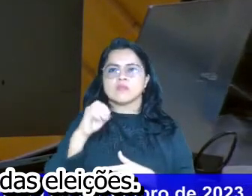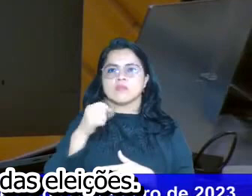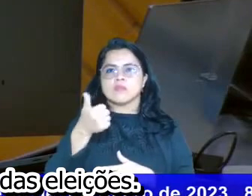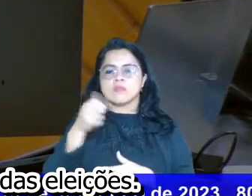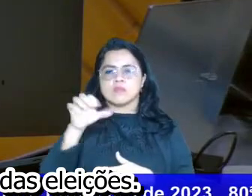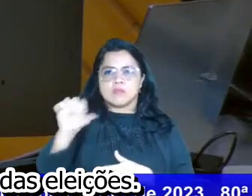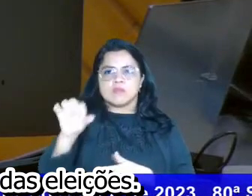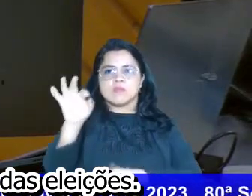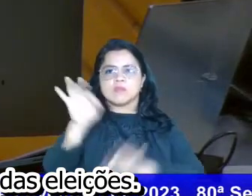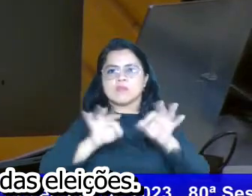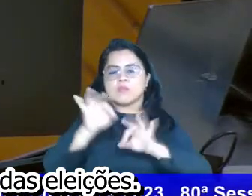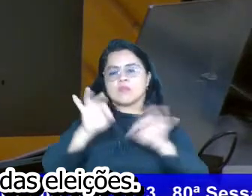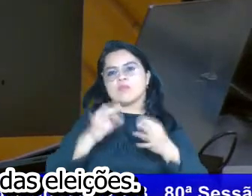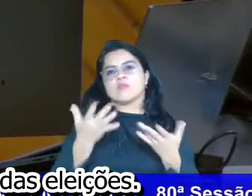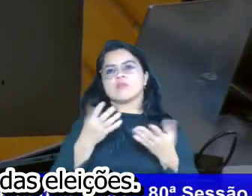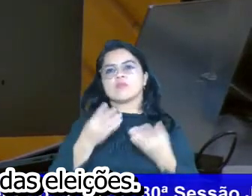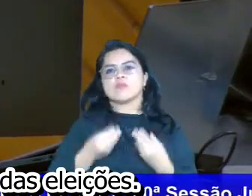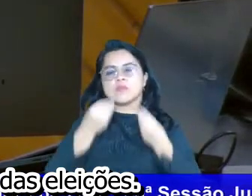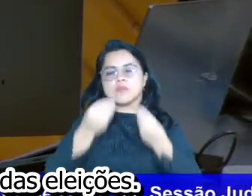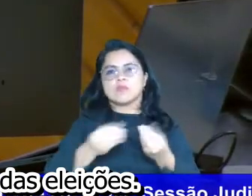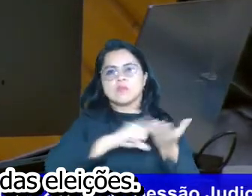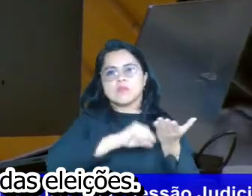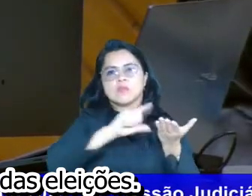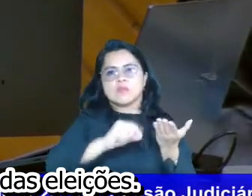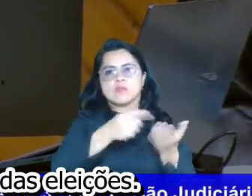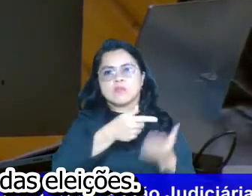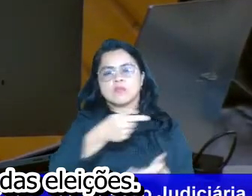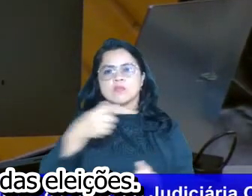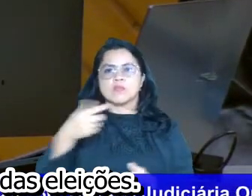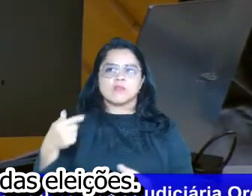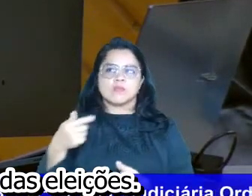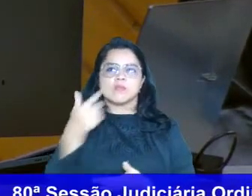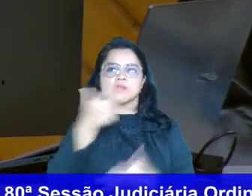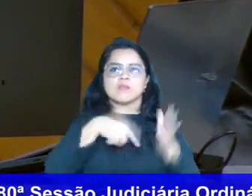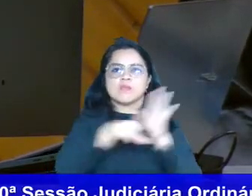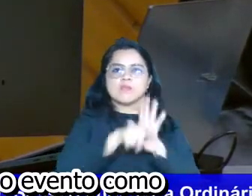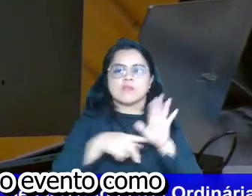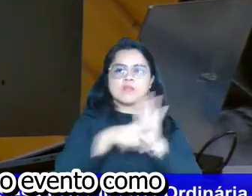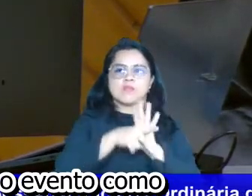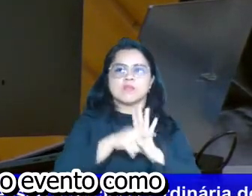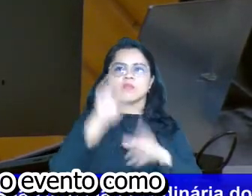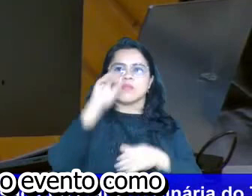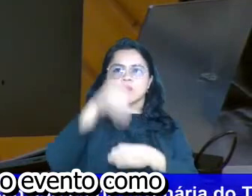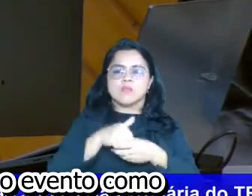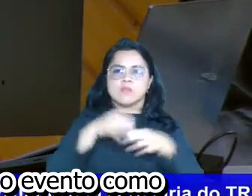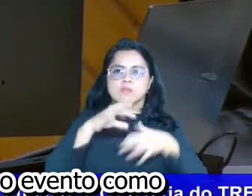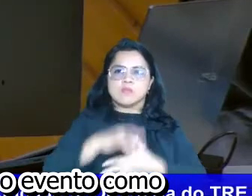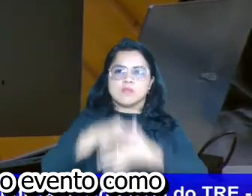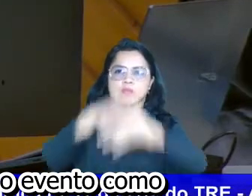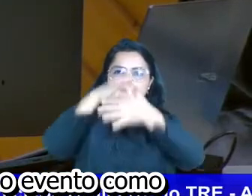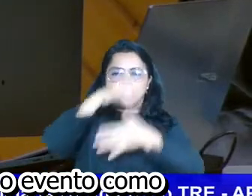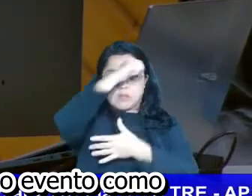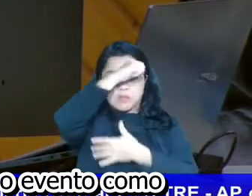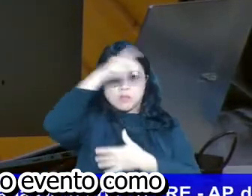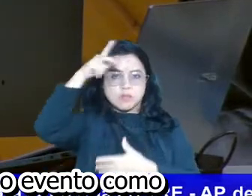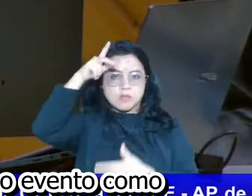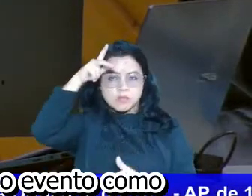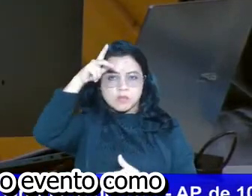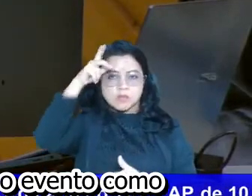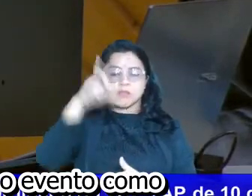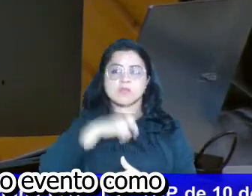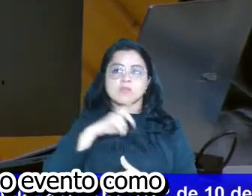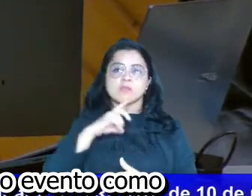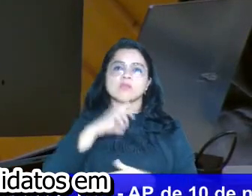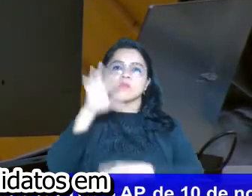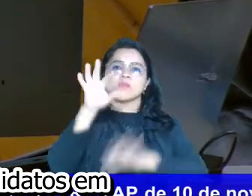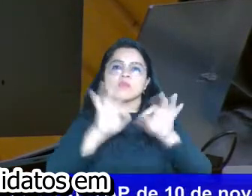que regulamenta a restrição imposta pelo artigo 77 da Lei das Eleições. Destacou que a Prefeitura de Macapá teria denominado